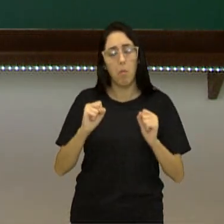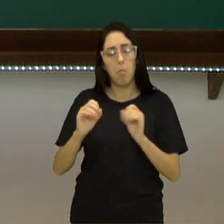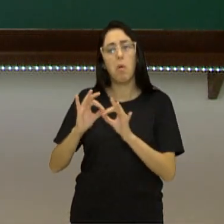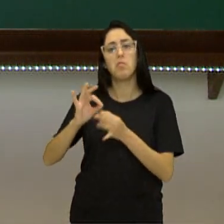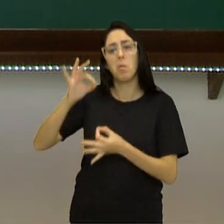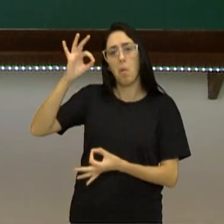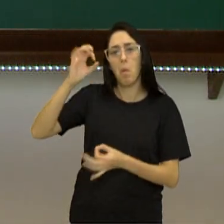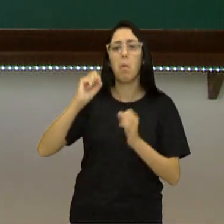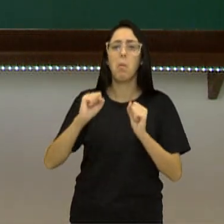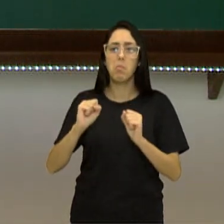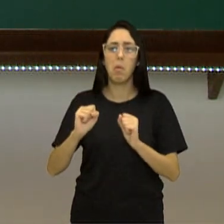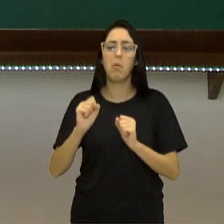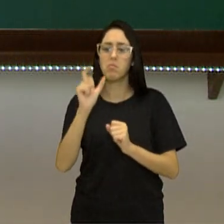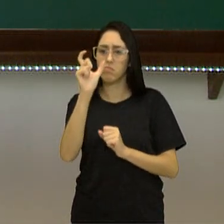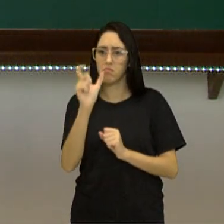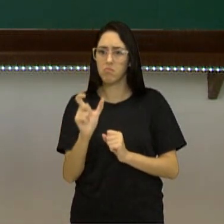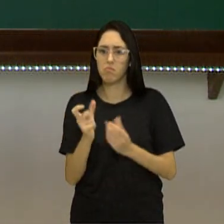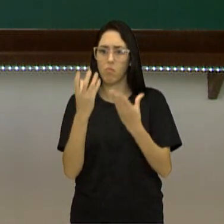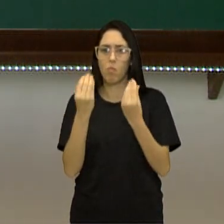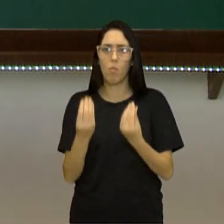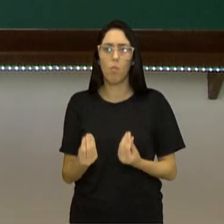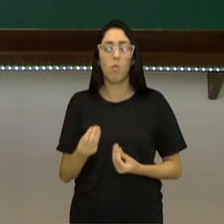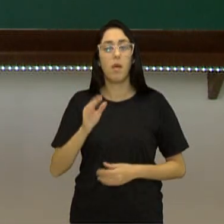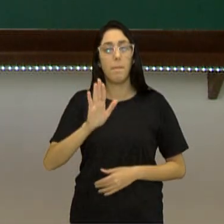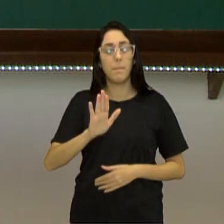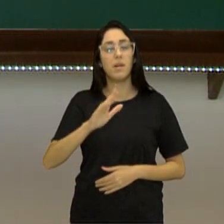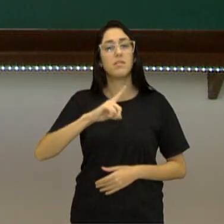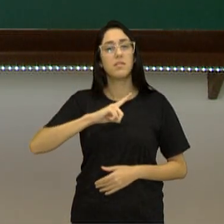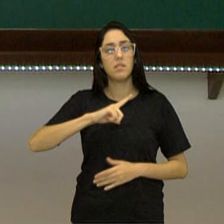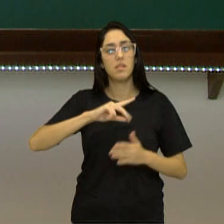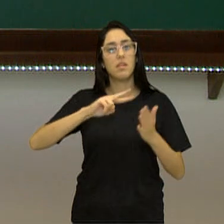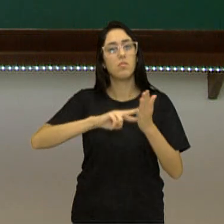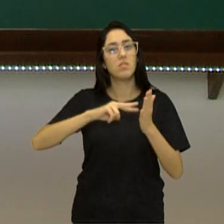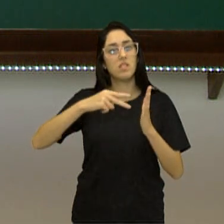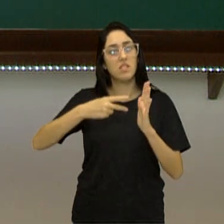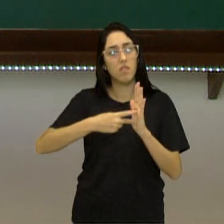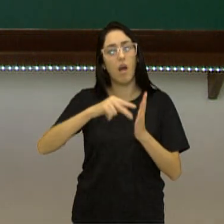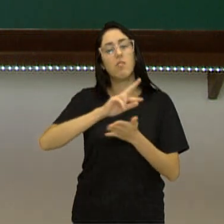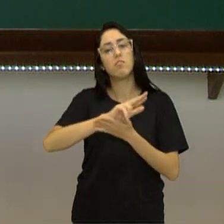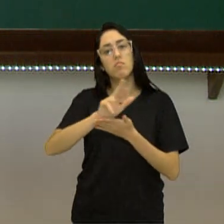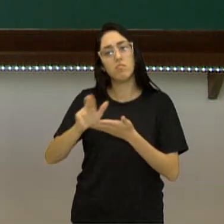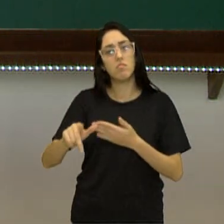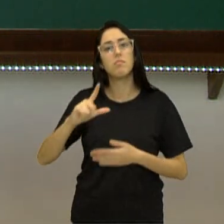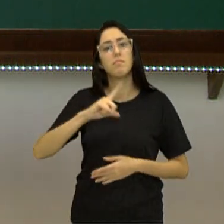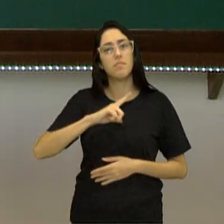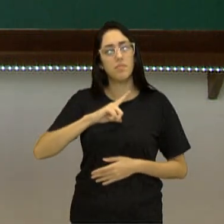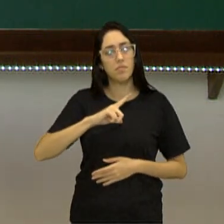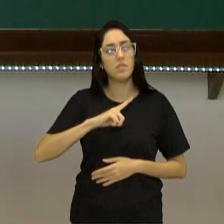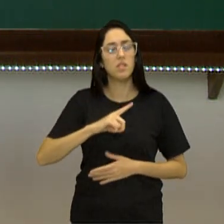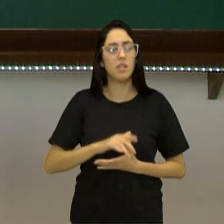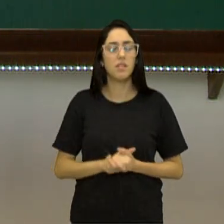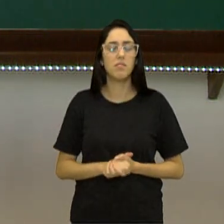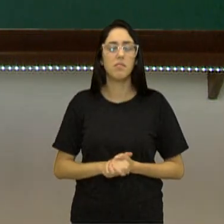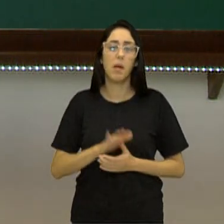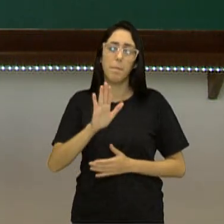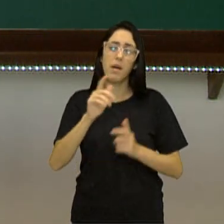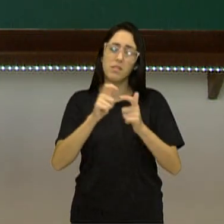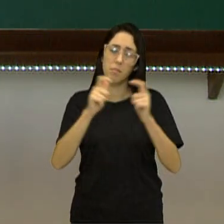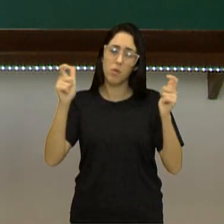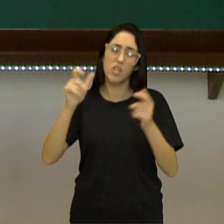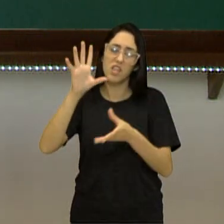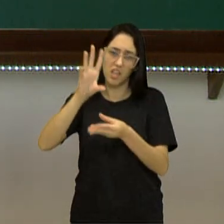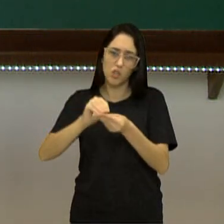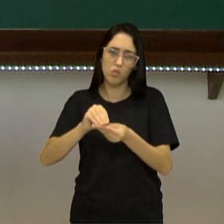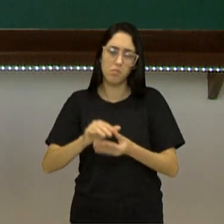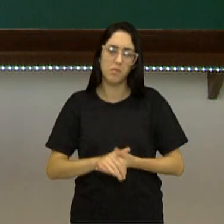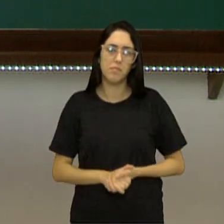muitas palavras? Pode. Mais um significado e desenvolver? Claro que pode. Mas, de maneira geral, são sucintos. E eles